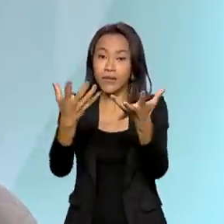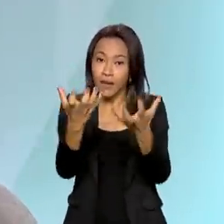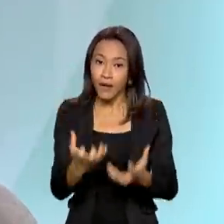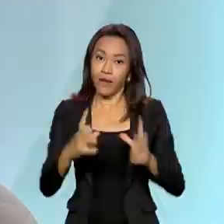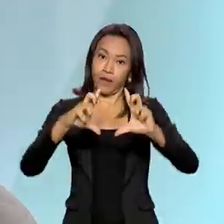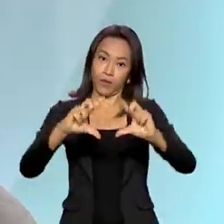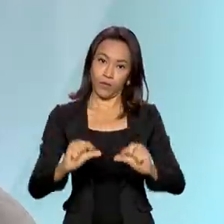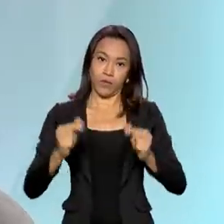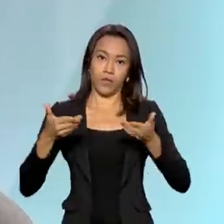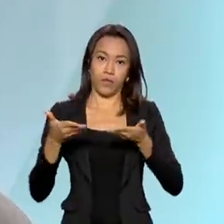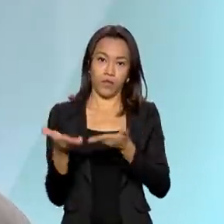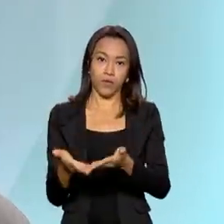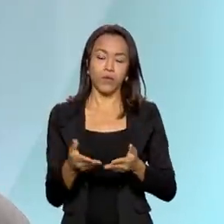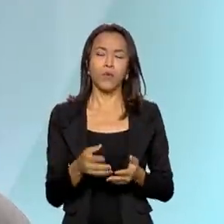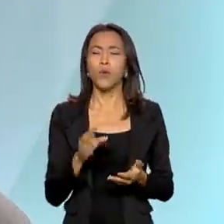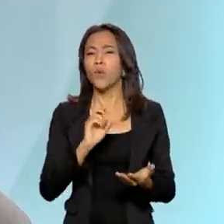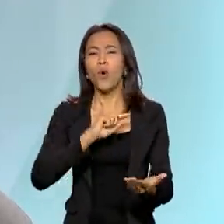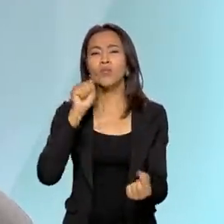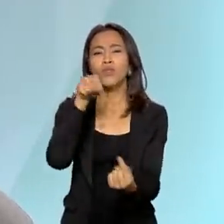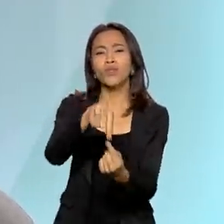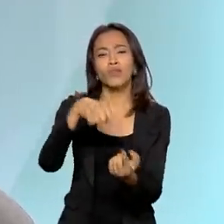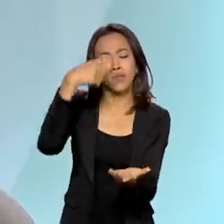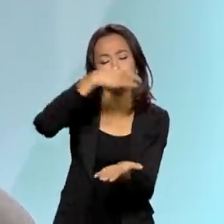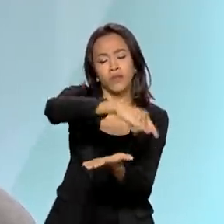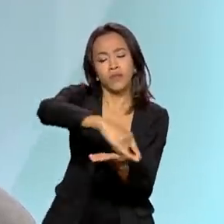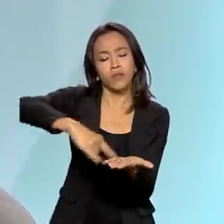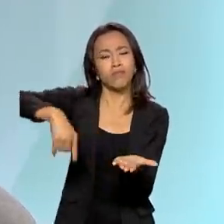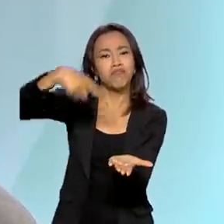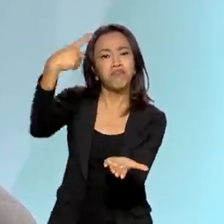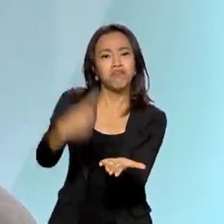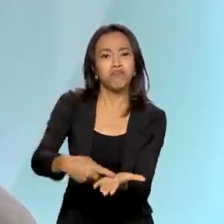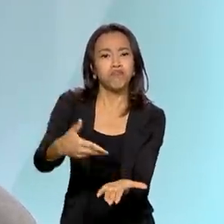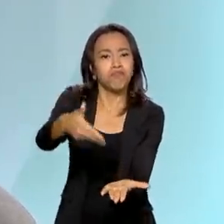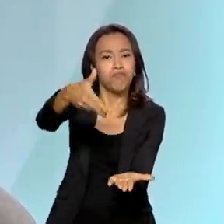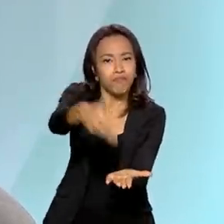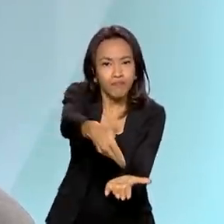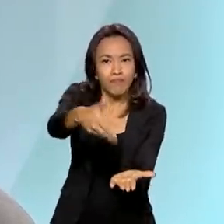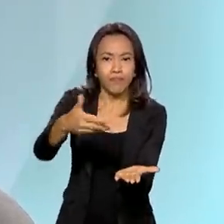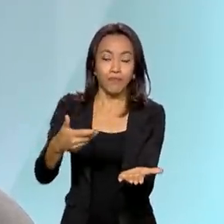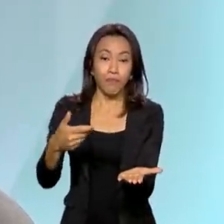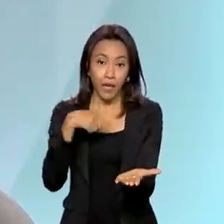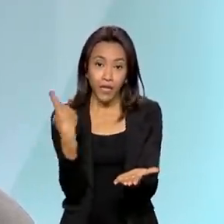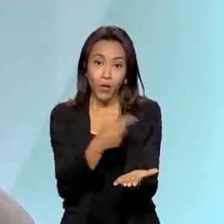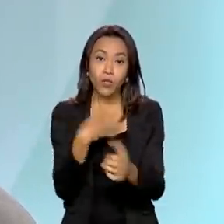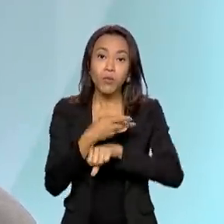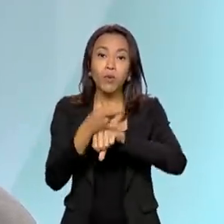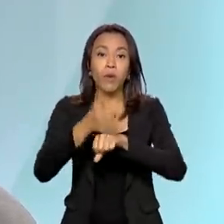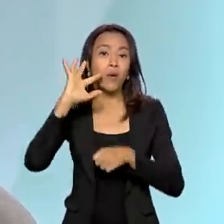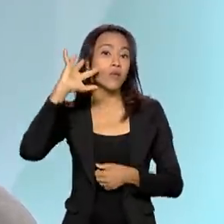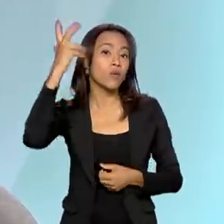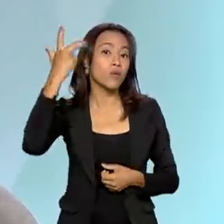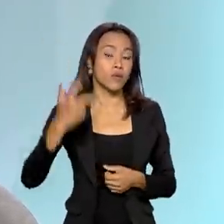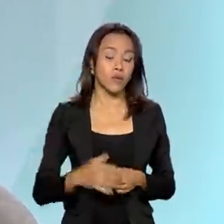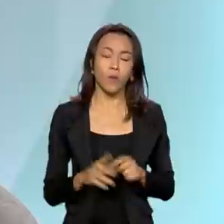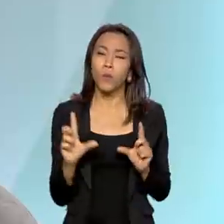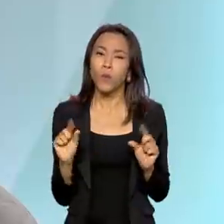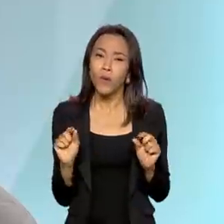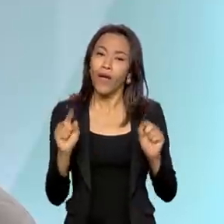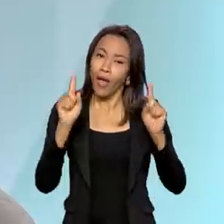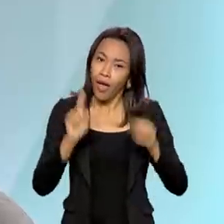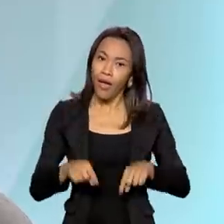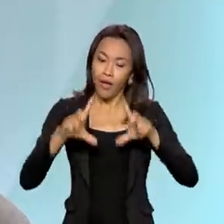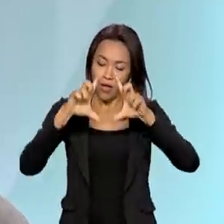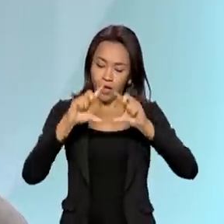é o objetivo desse acordo e qual é o objetivo para a gente achar uma solução para isso? A solução está na